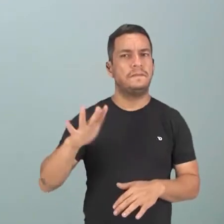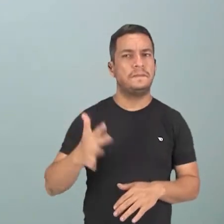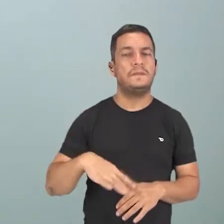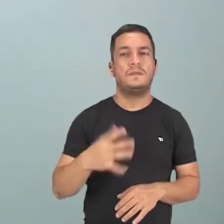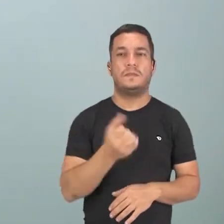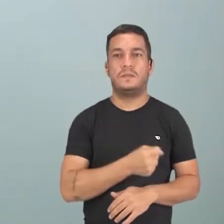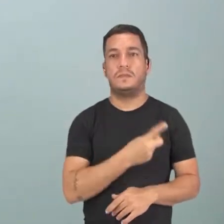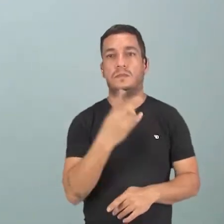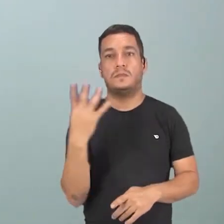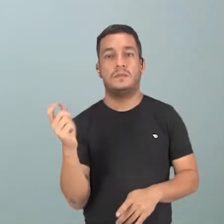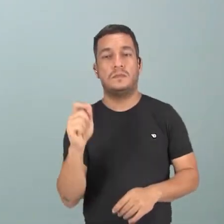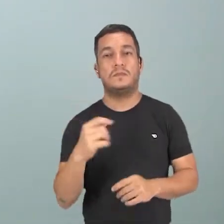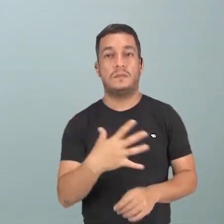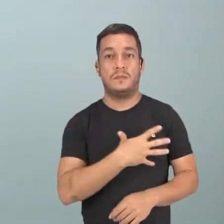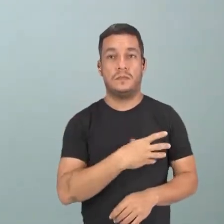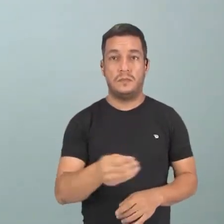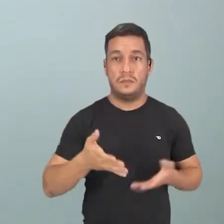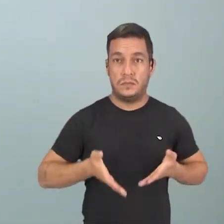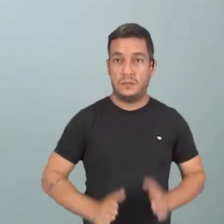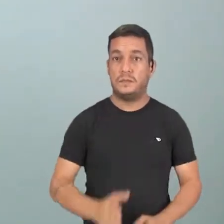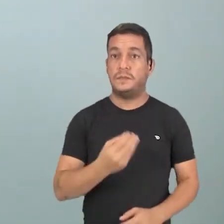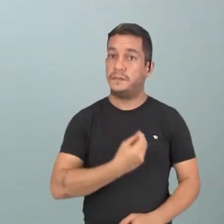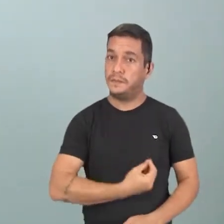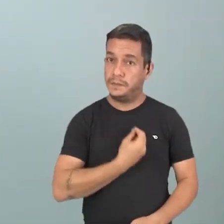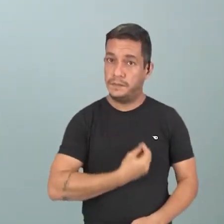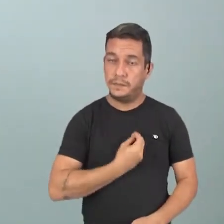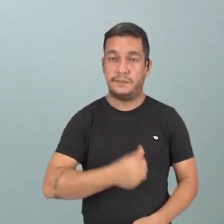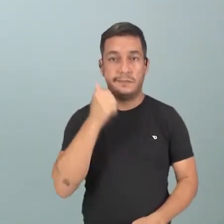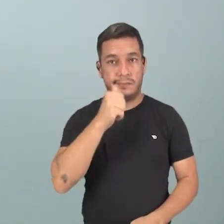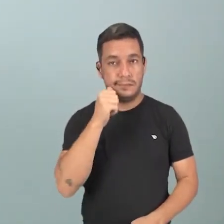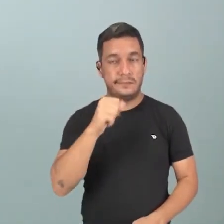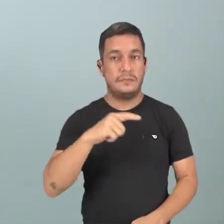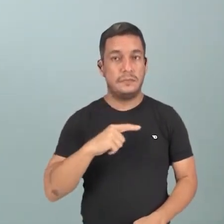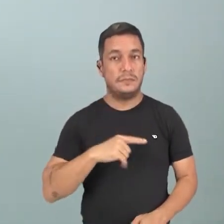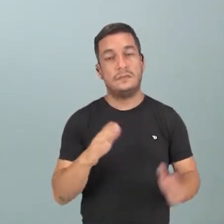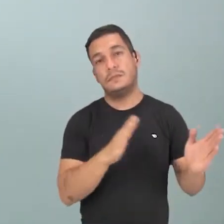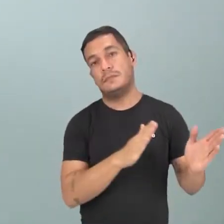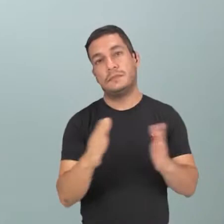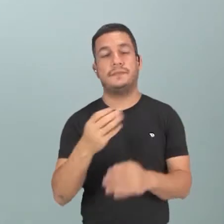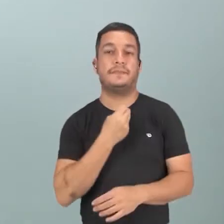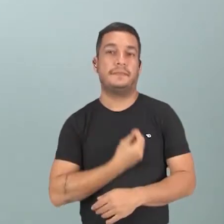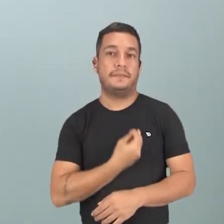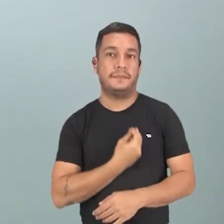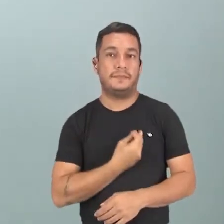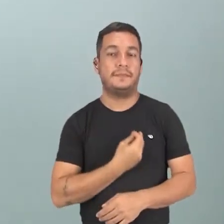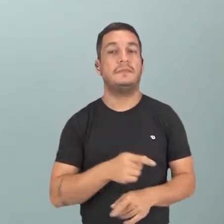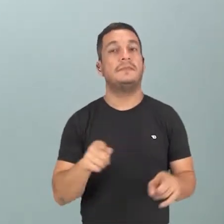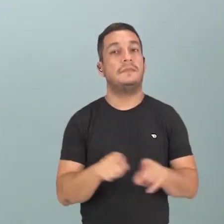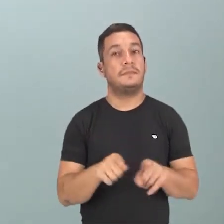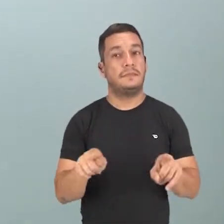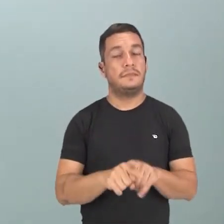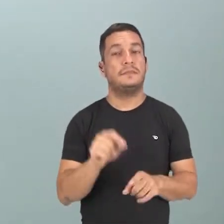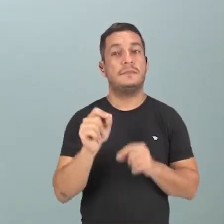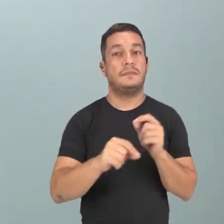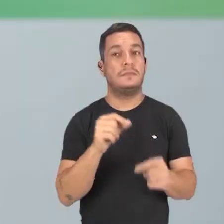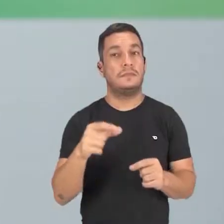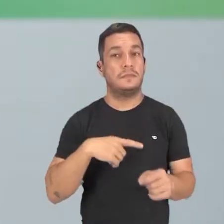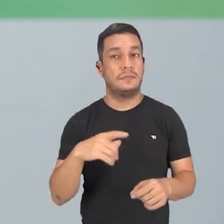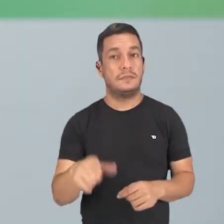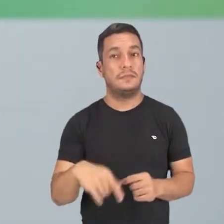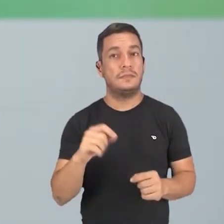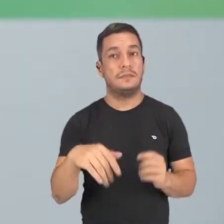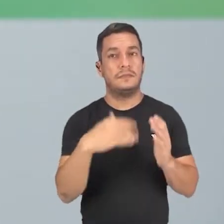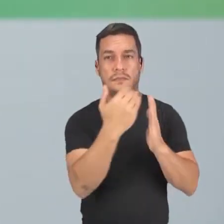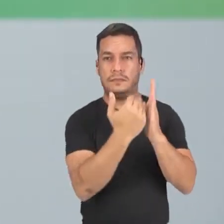número médio de filhos nascidos vivos que uma mulher tem ao longo da sua vida, levando-se em consideração